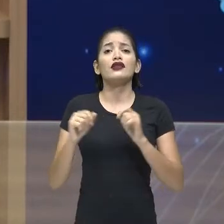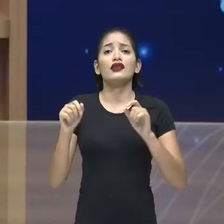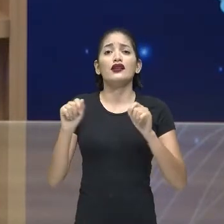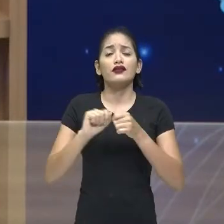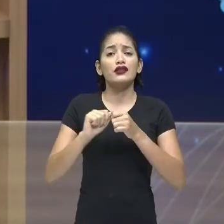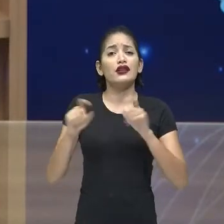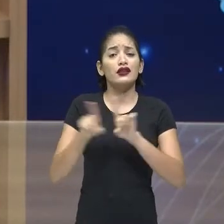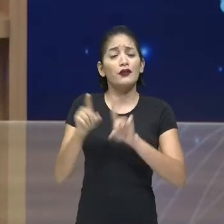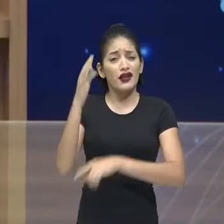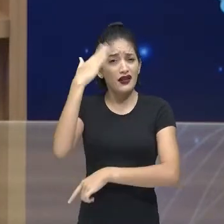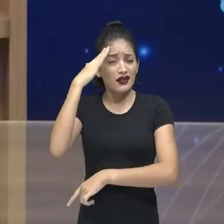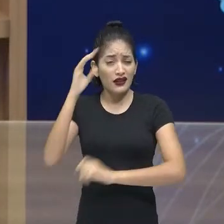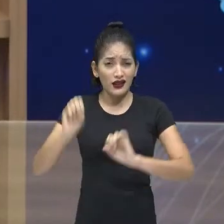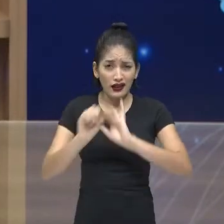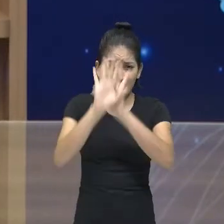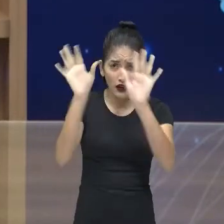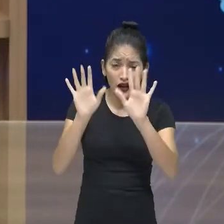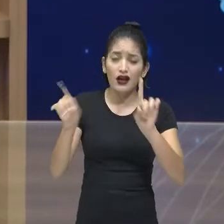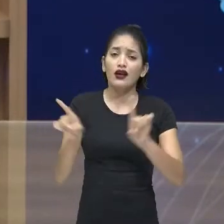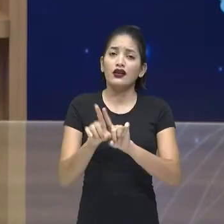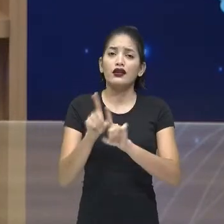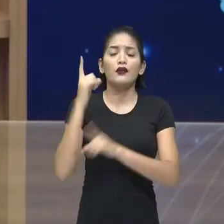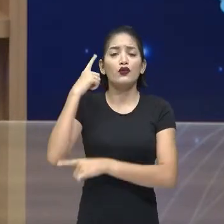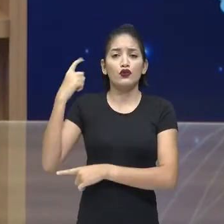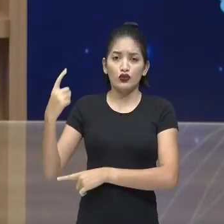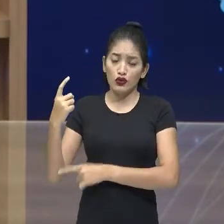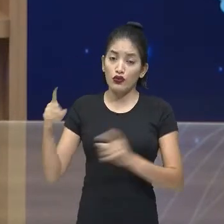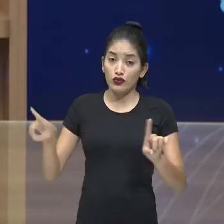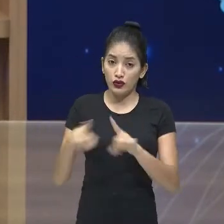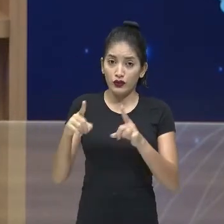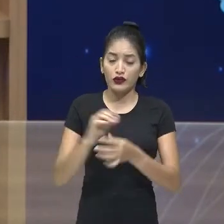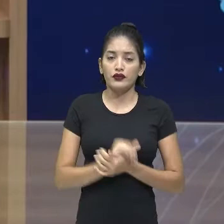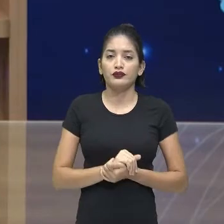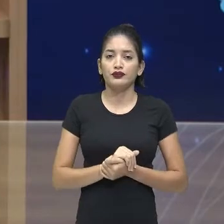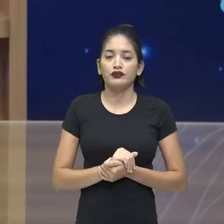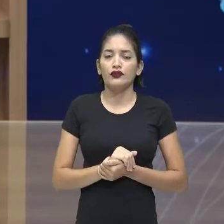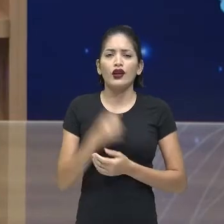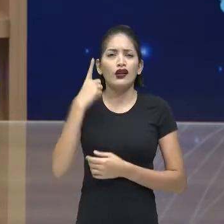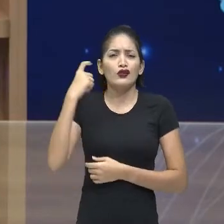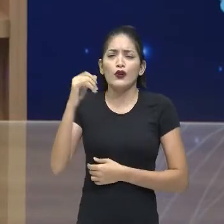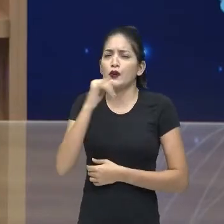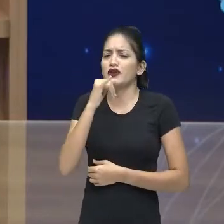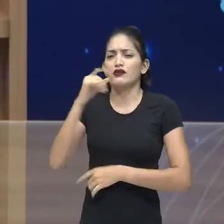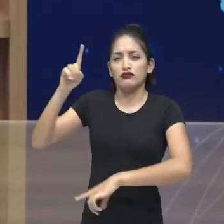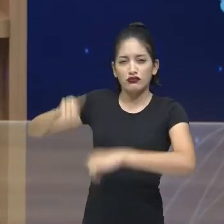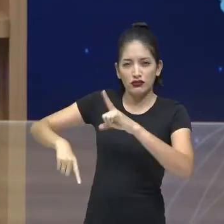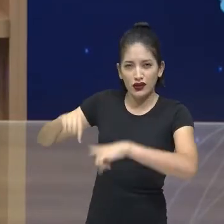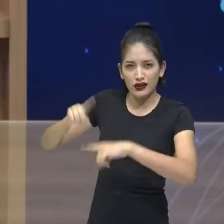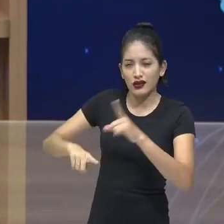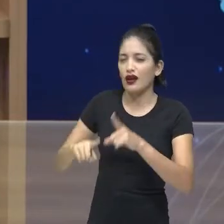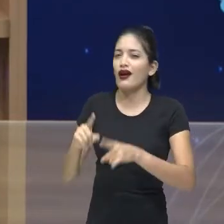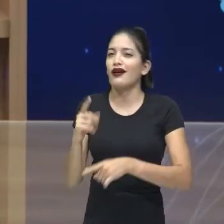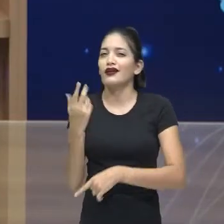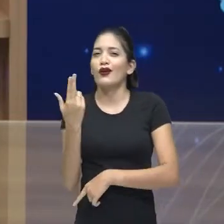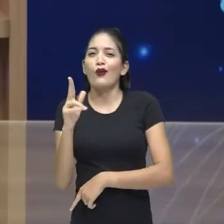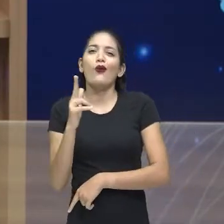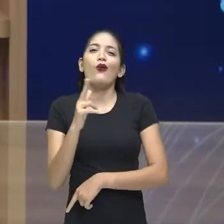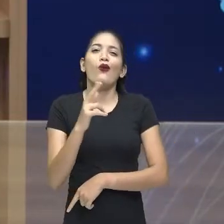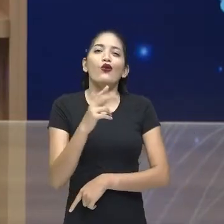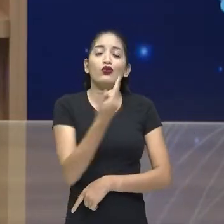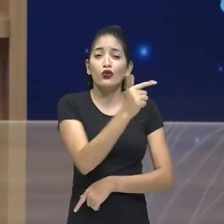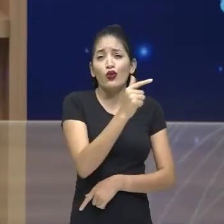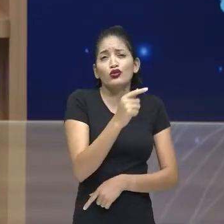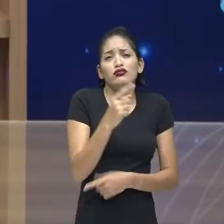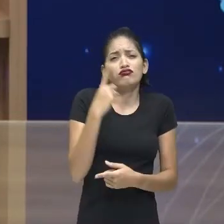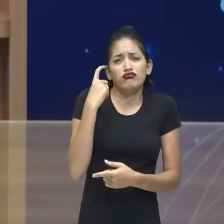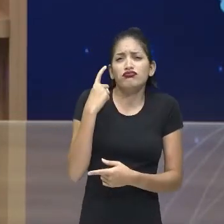compreender, especialmente no aspecto do som musical. Todo som, seja ele de um instrumento ou de um aparelho qualquer, um ruído,